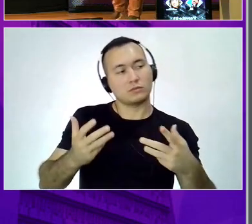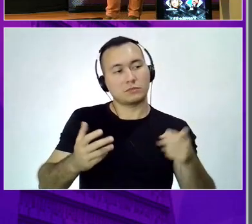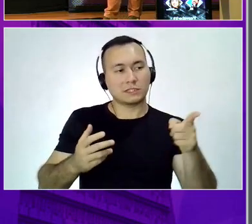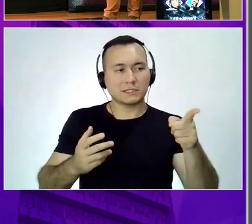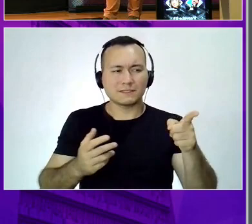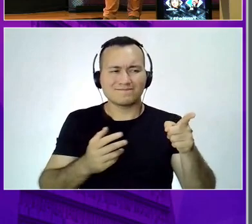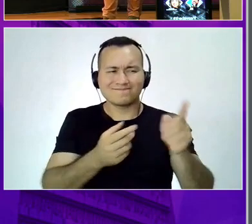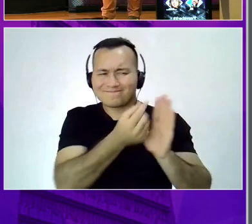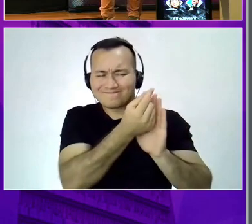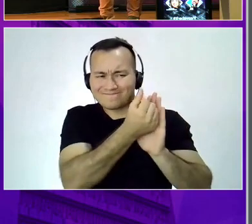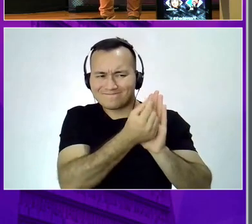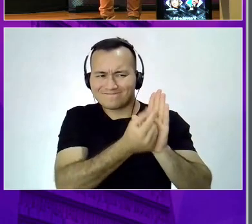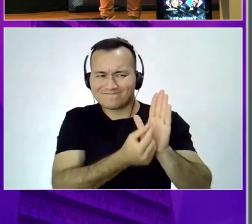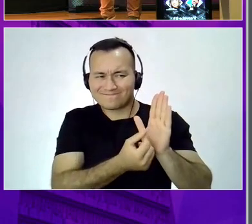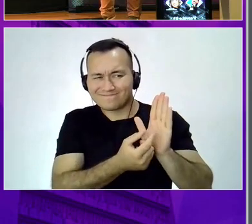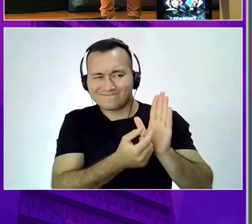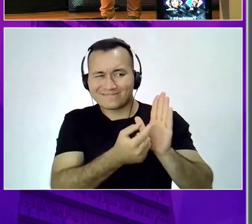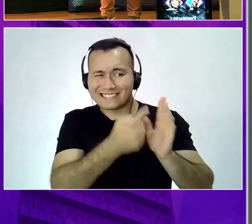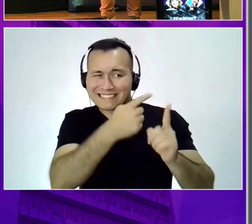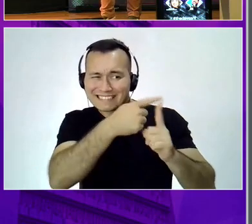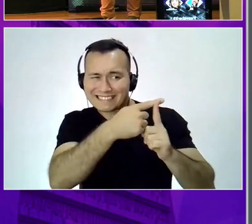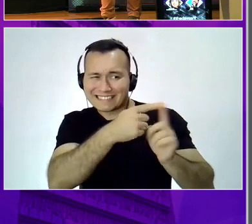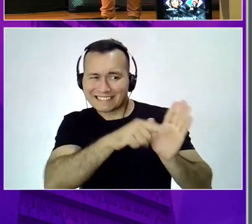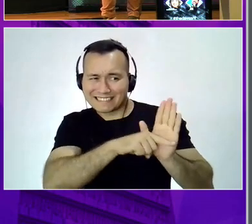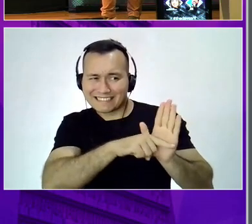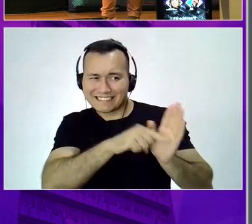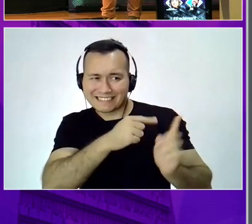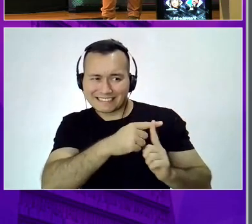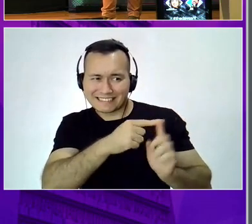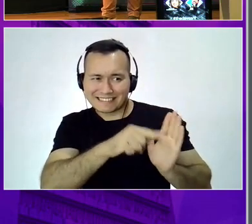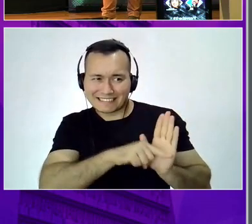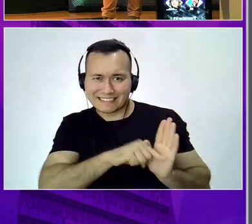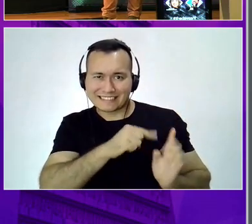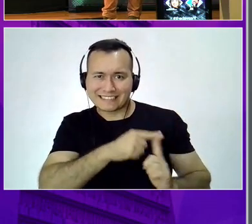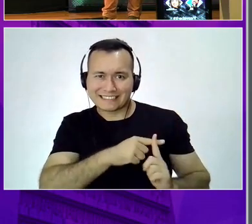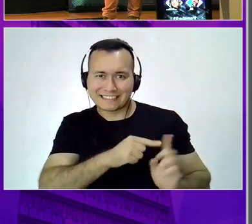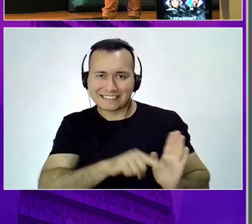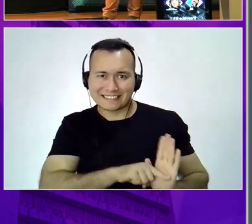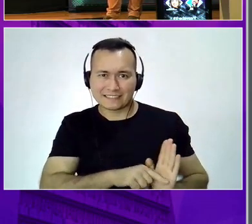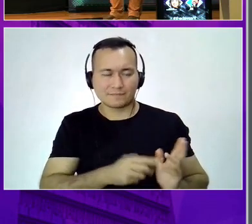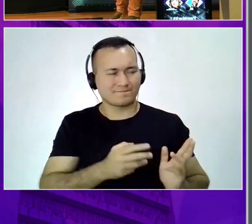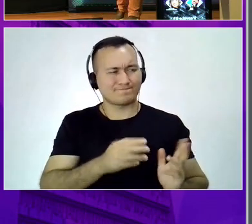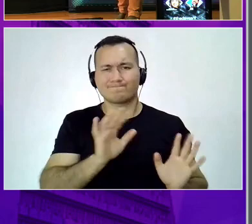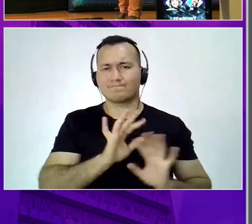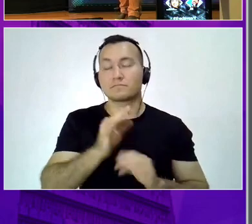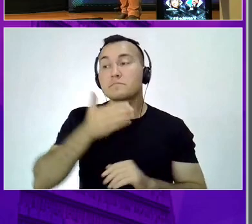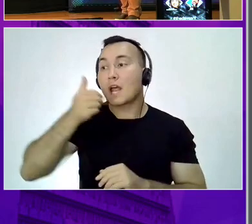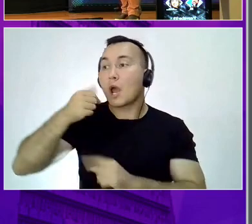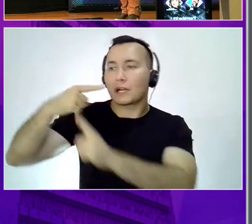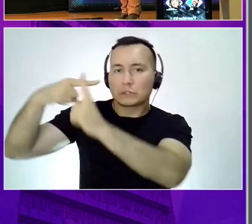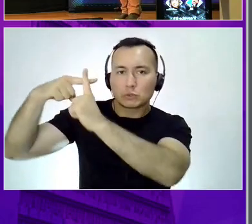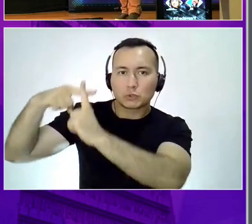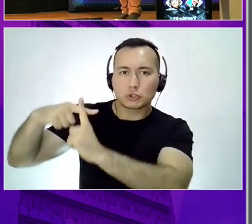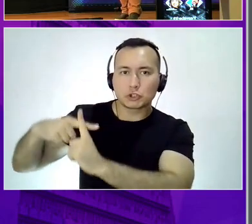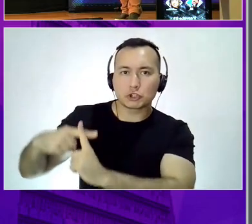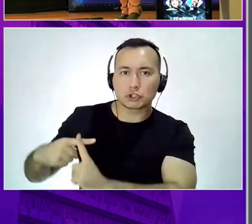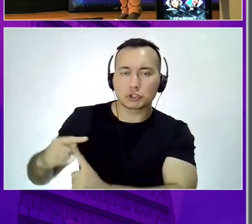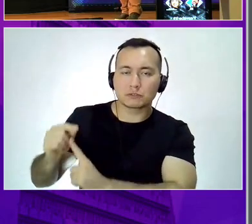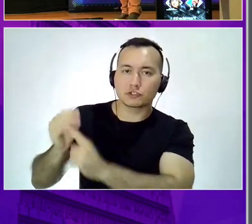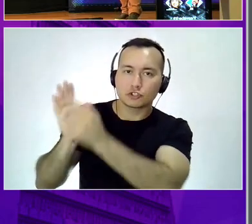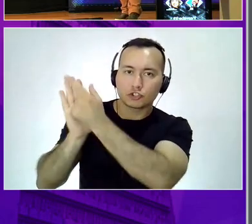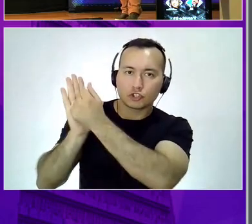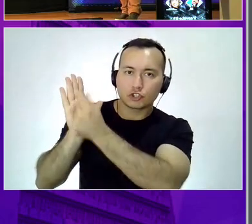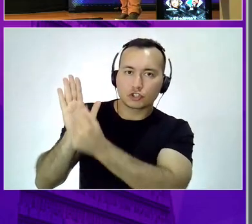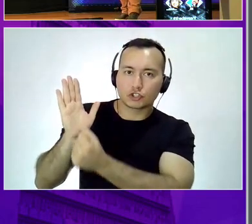Porque eu fazer alguma coisa que tem pouco, pode ser o melhor que for, vai dar pouco resultado. Né? Um lugar que tem muito dinheiro, muito resultado,